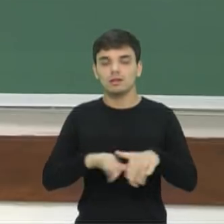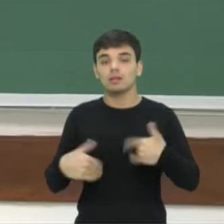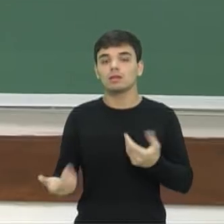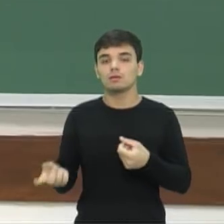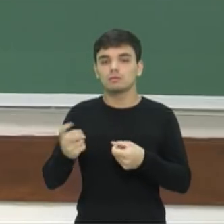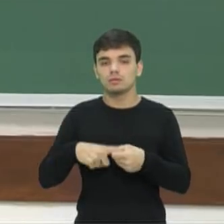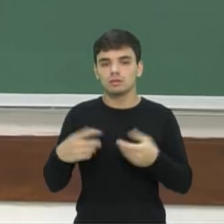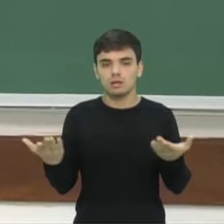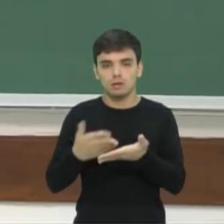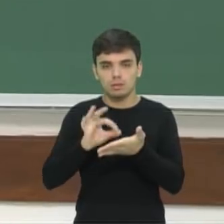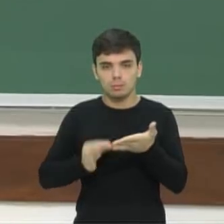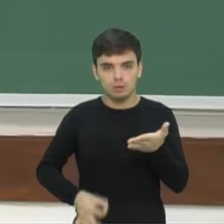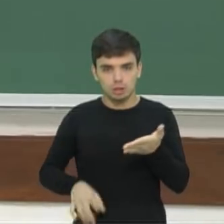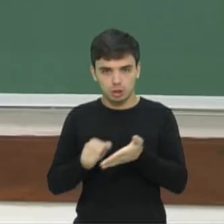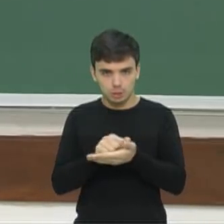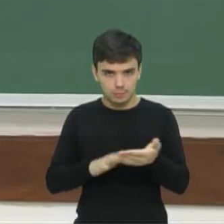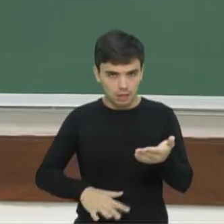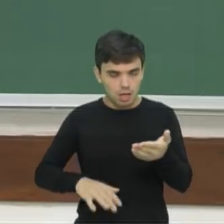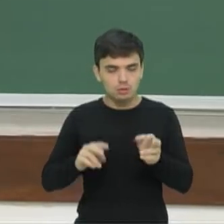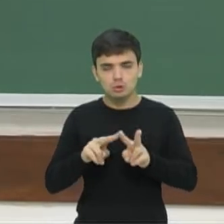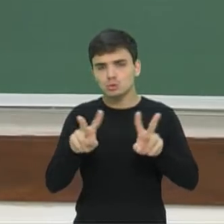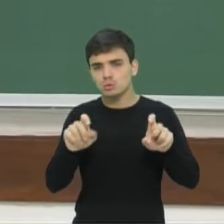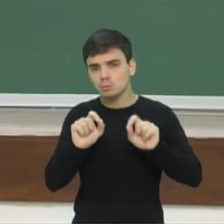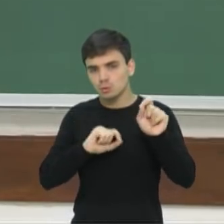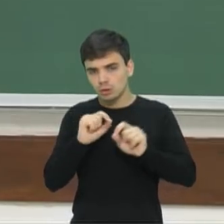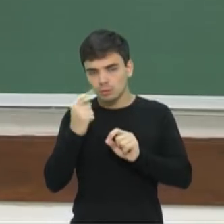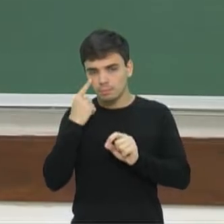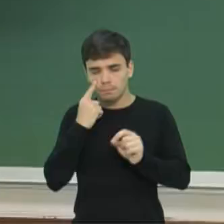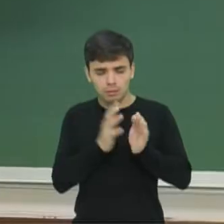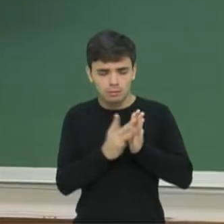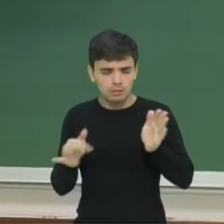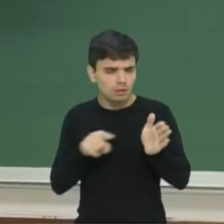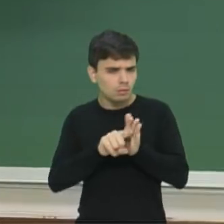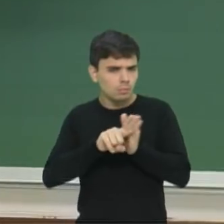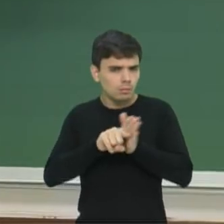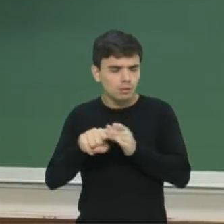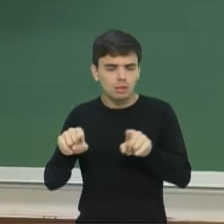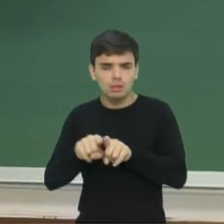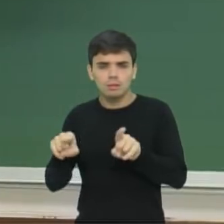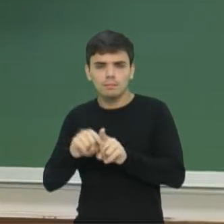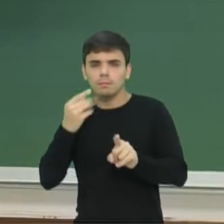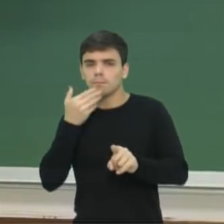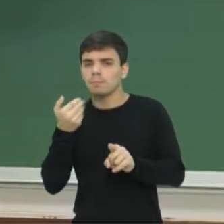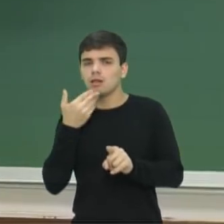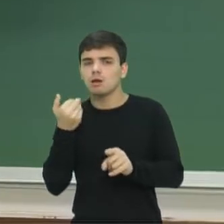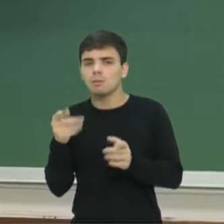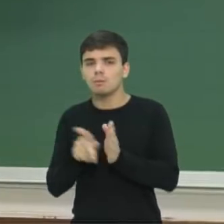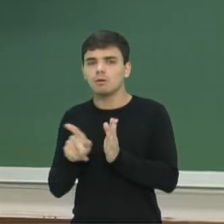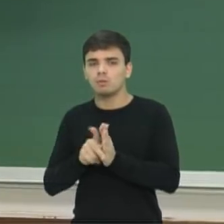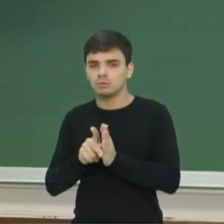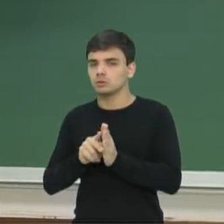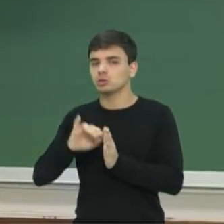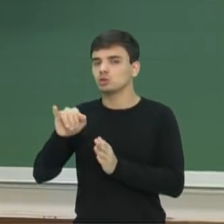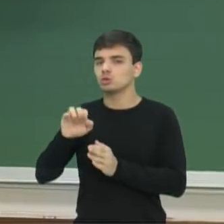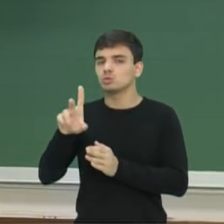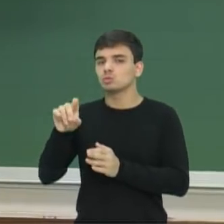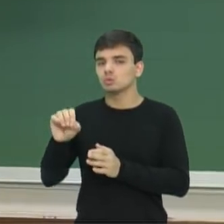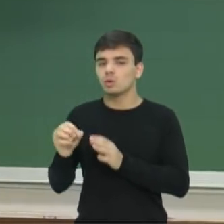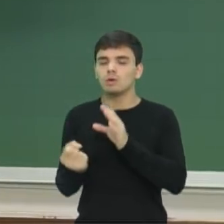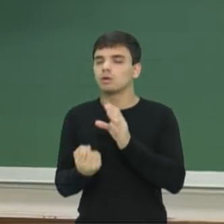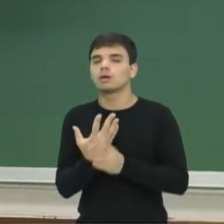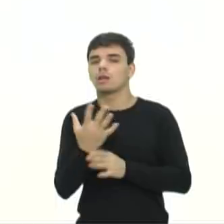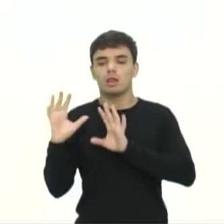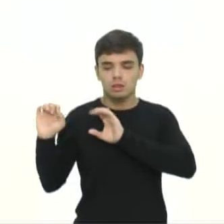Retornando então, galera, com a correção do exercício, que era o quê? Através de estudos e aprimoramento de qual modalidade o judô foi criado?